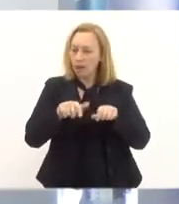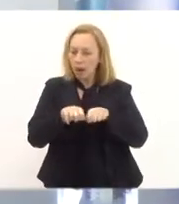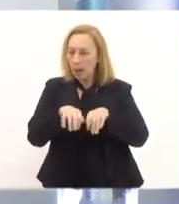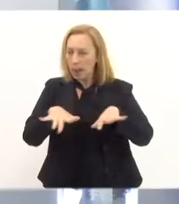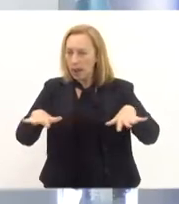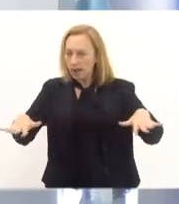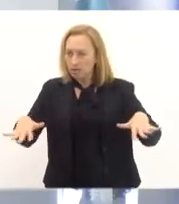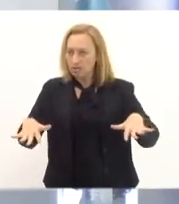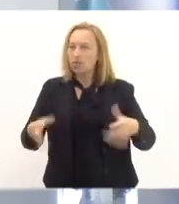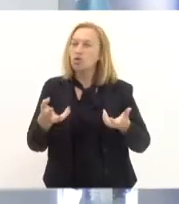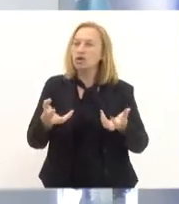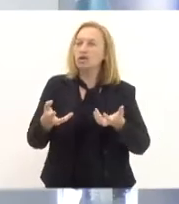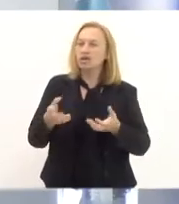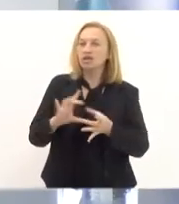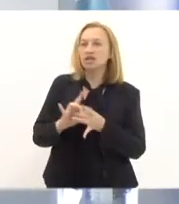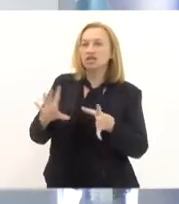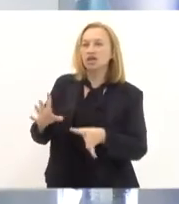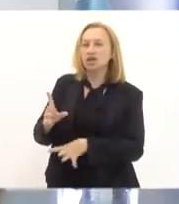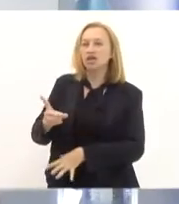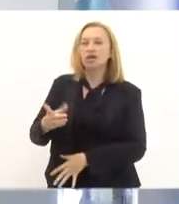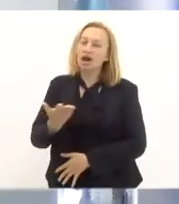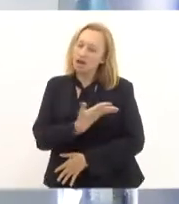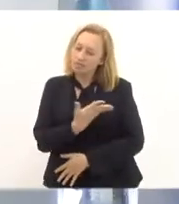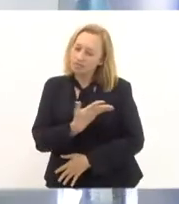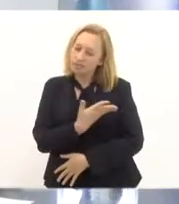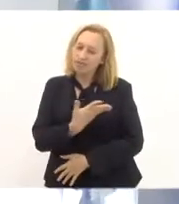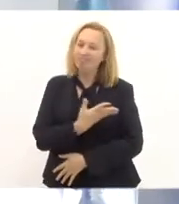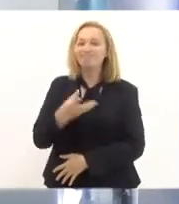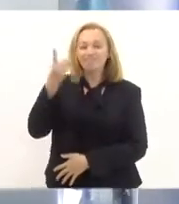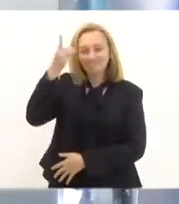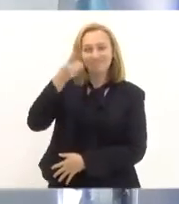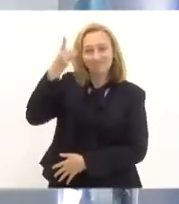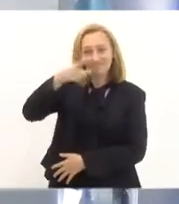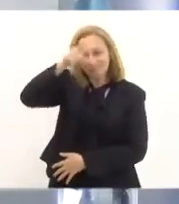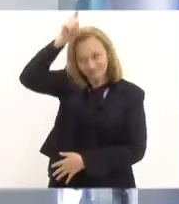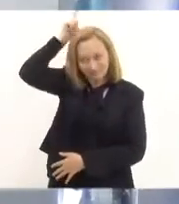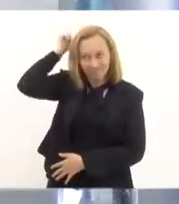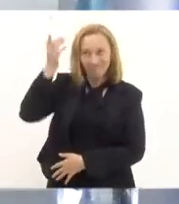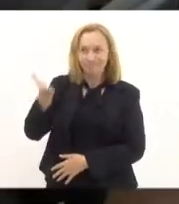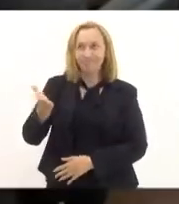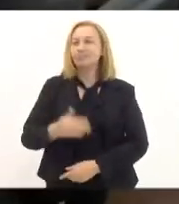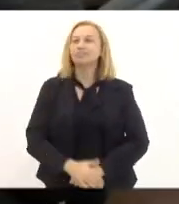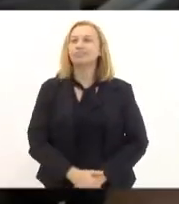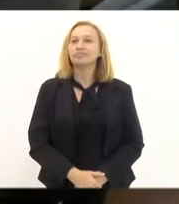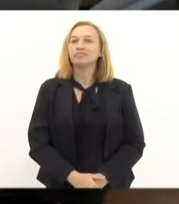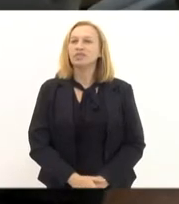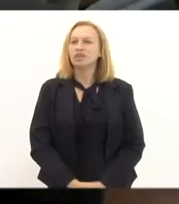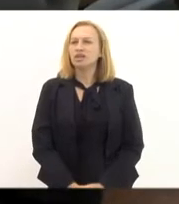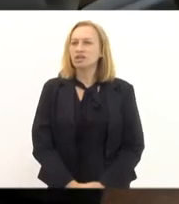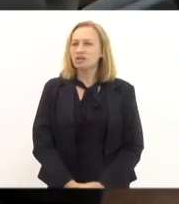amplo Então queria passar a palavra 9 amigo companheiro meu Deputado dos pau